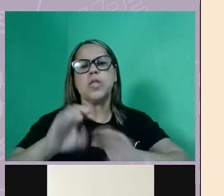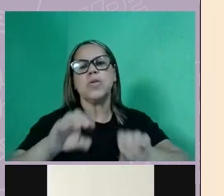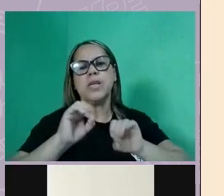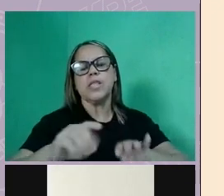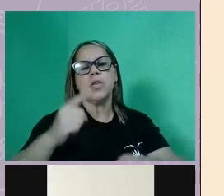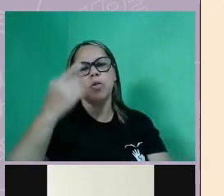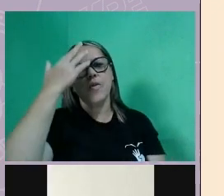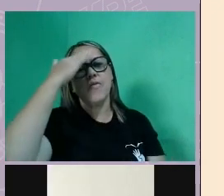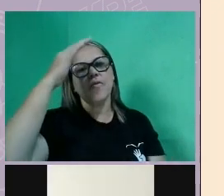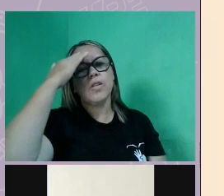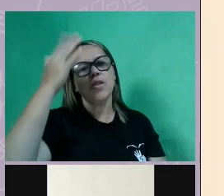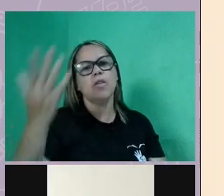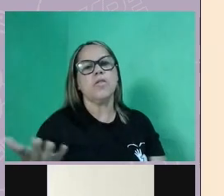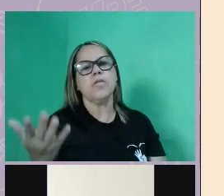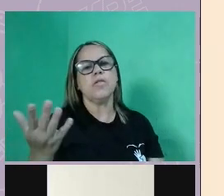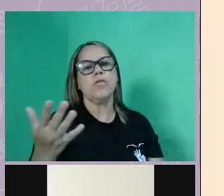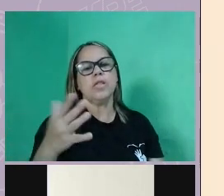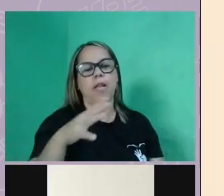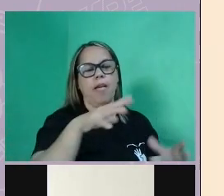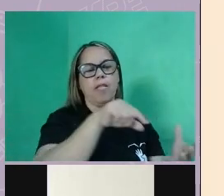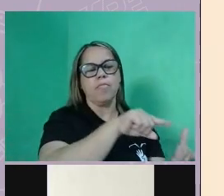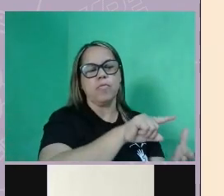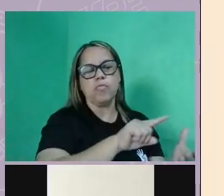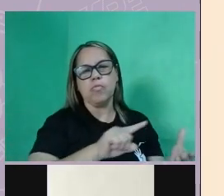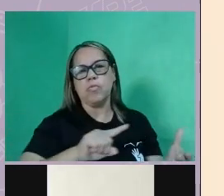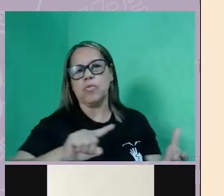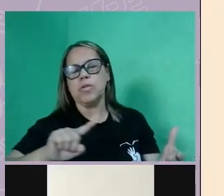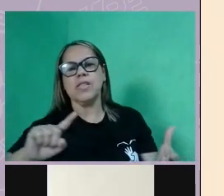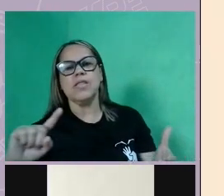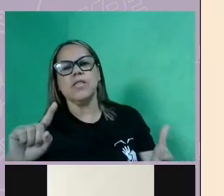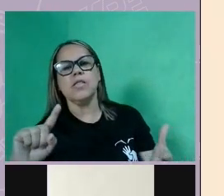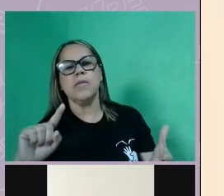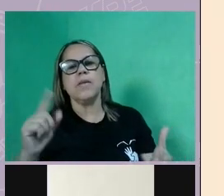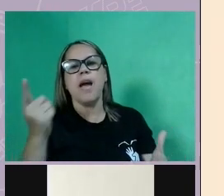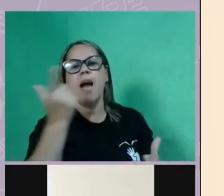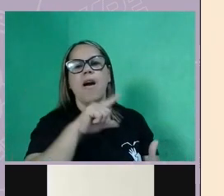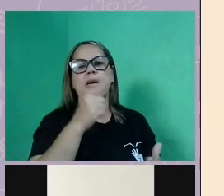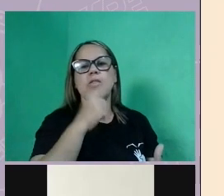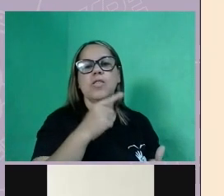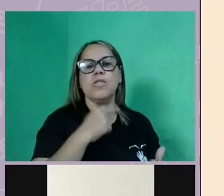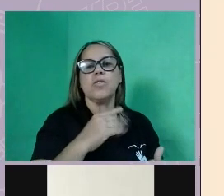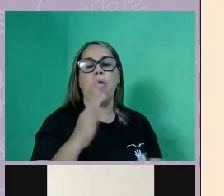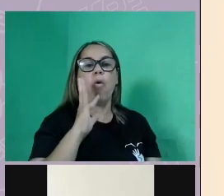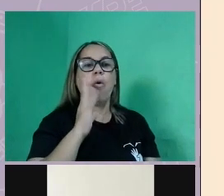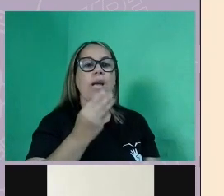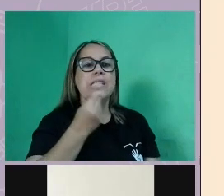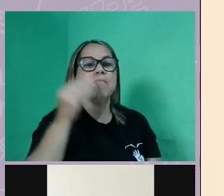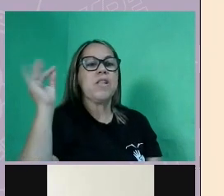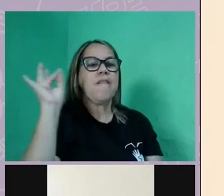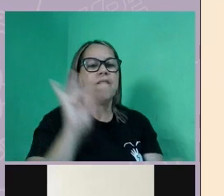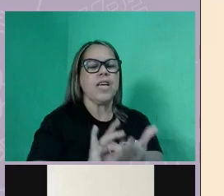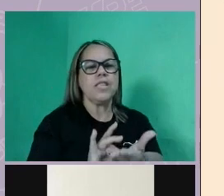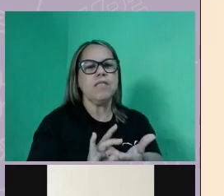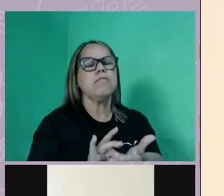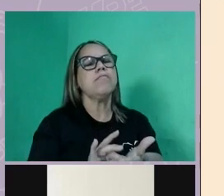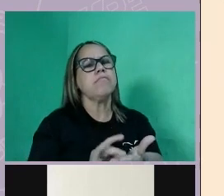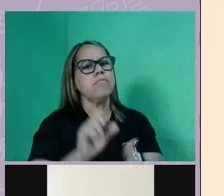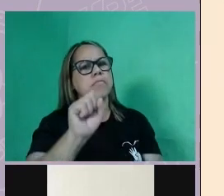ao sair do mundo das sombras das aparências para alcançar o conhecimento verdadeiro é isso